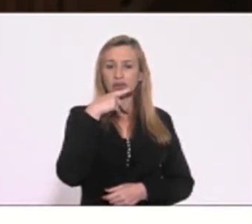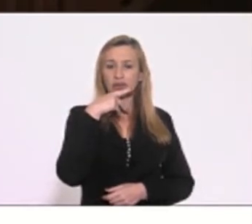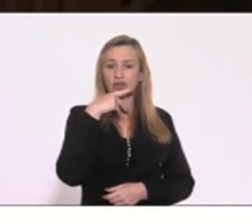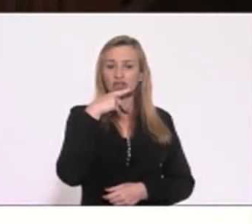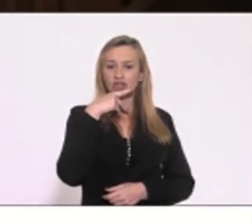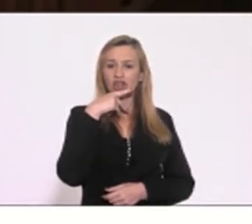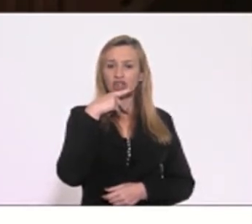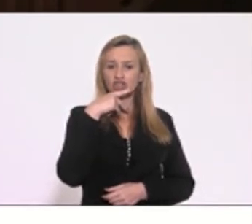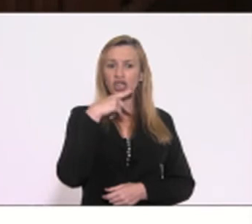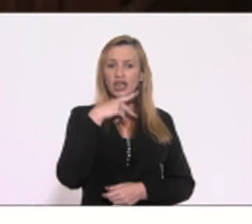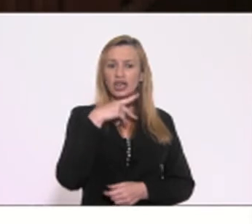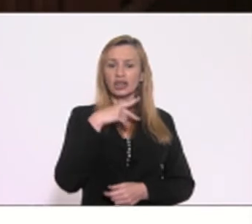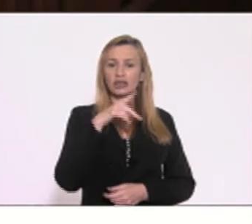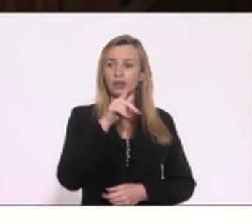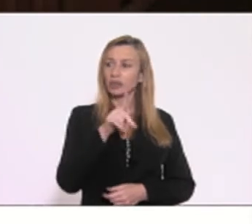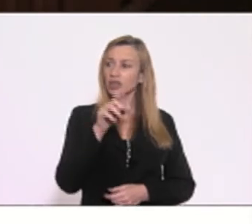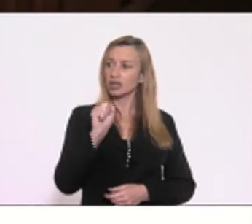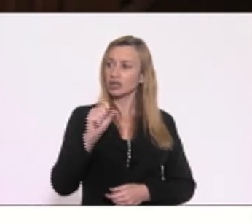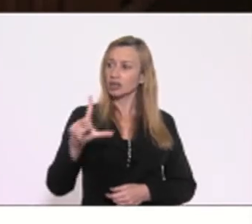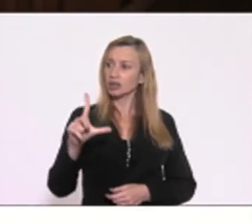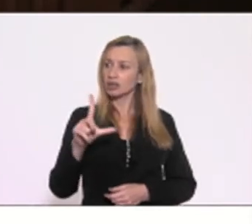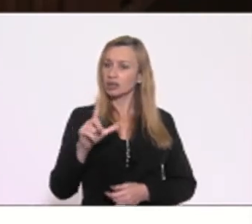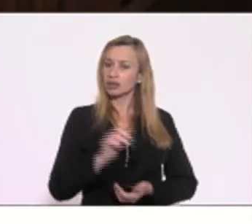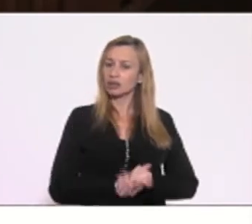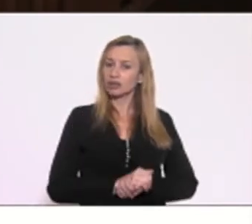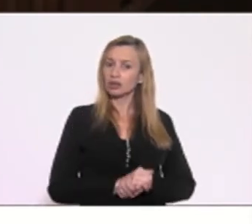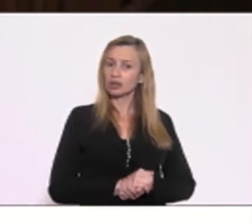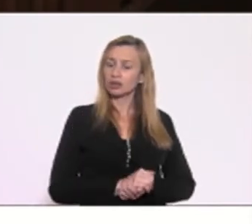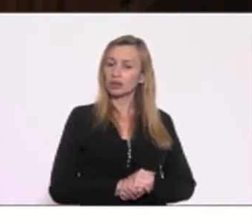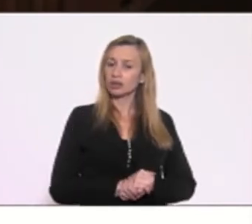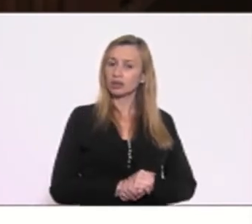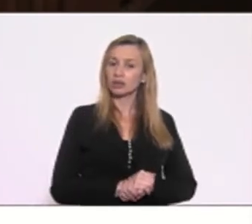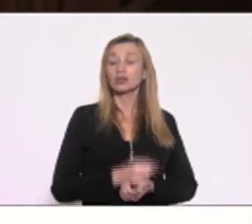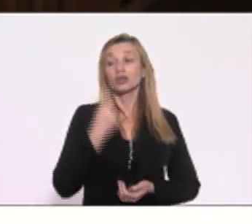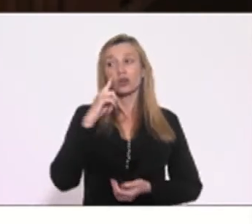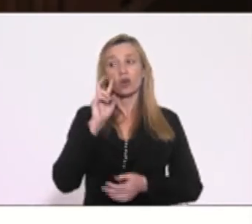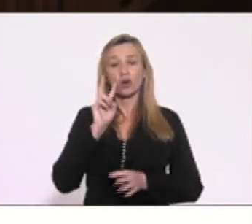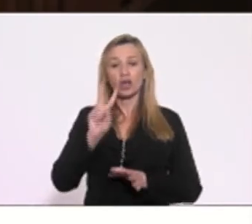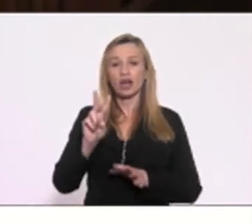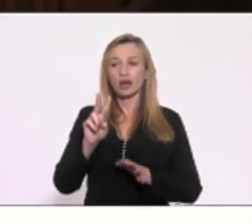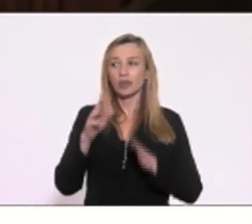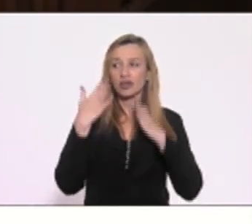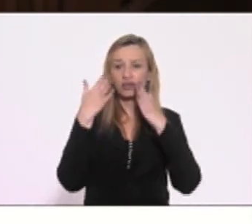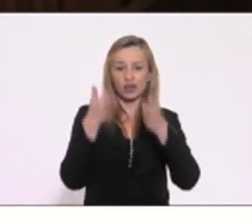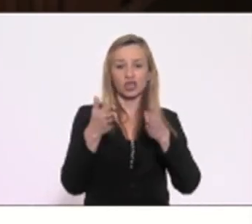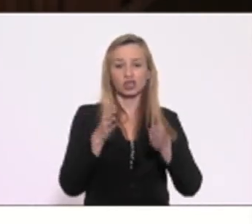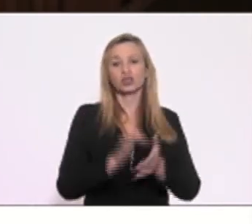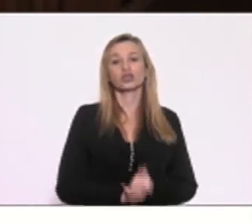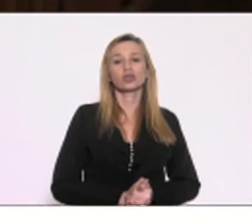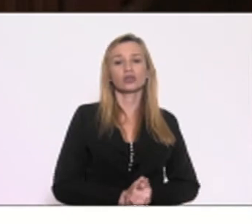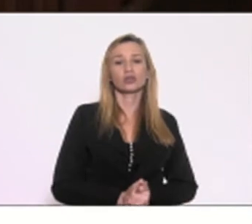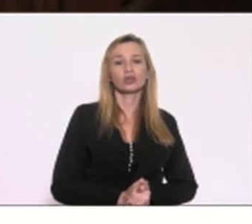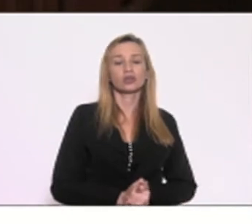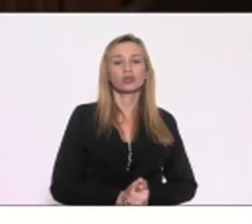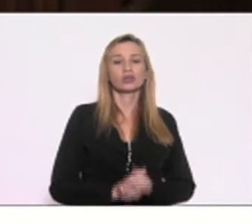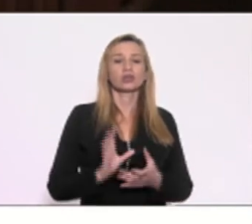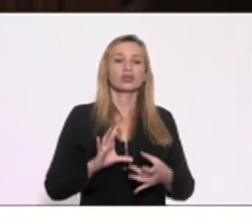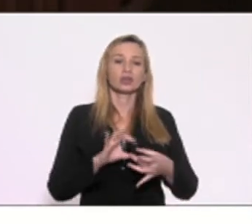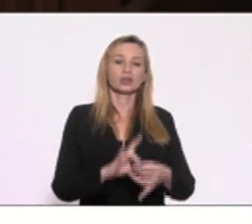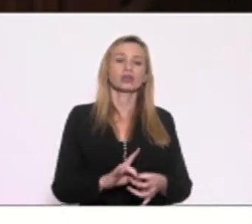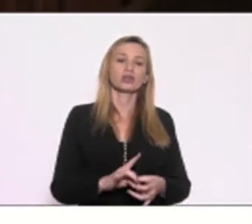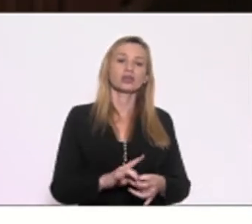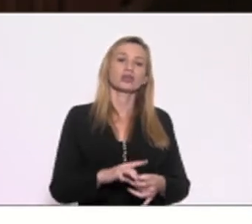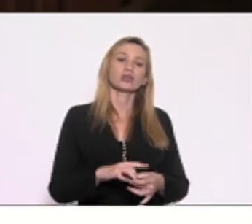do PSL, já querendo olhar para frente e se aliar para fazer